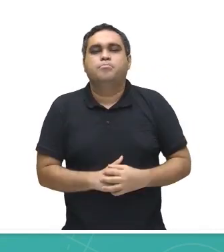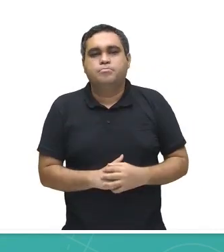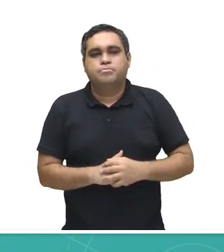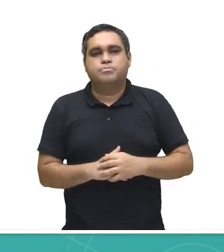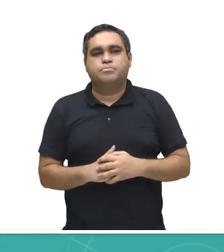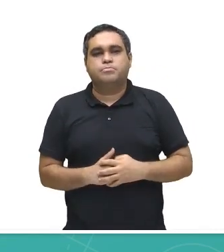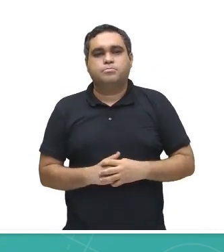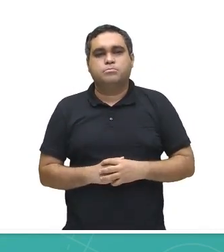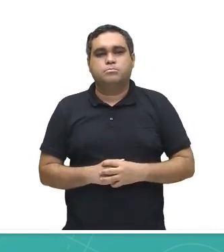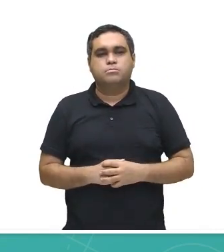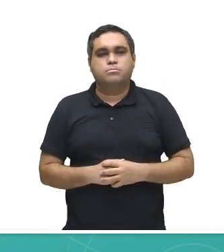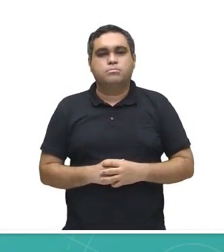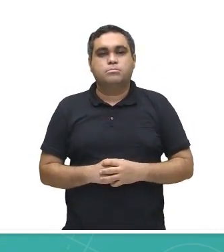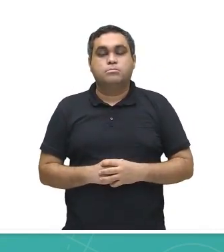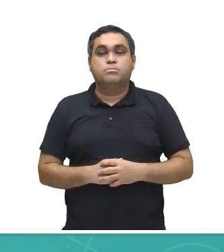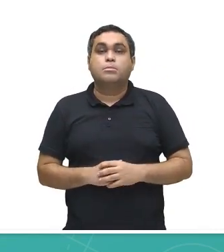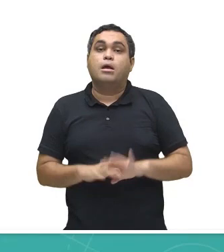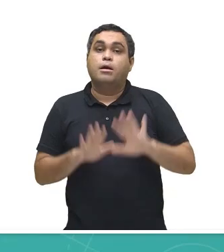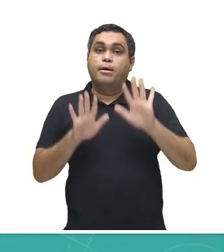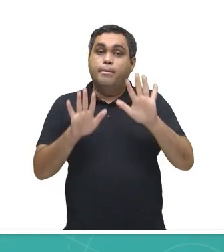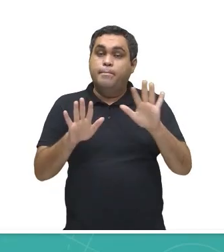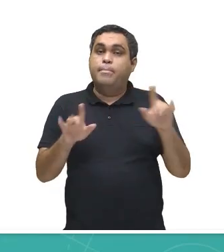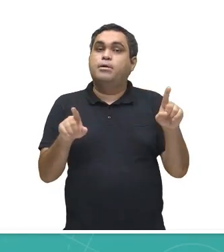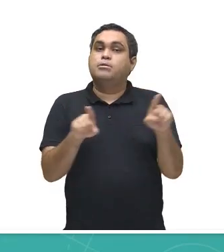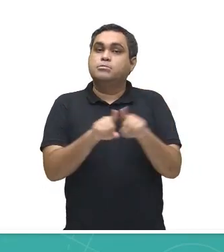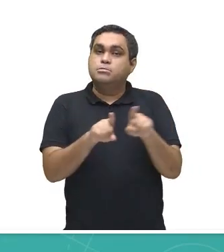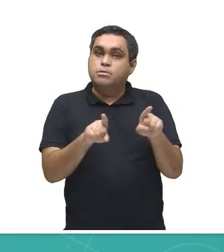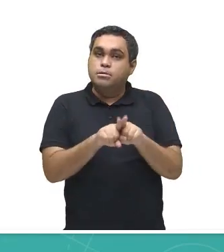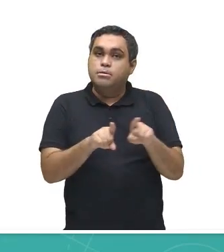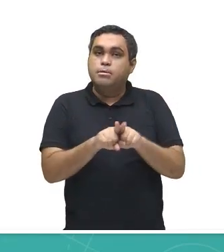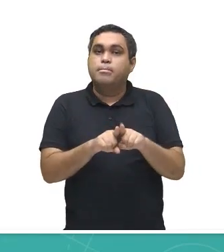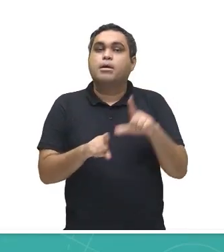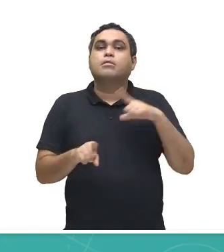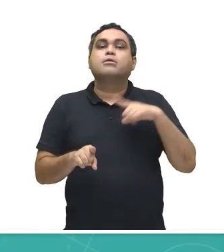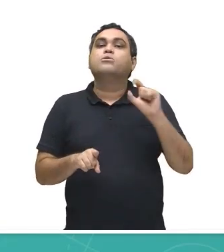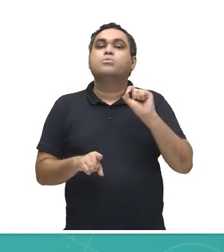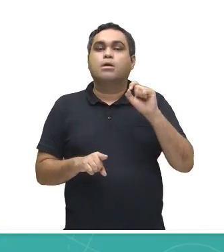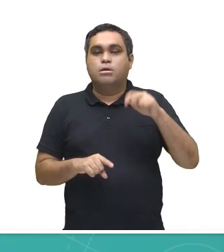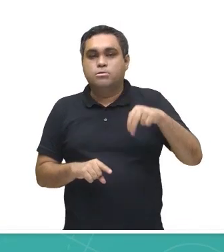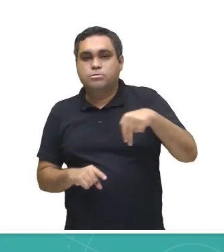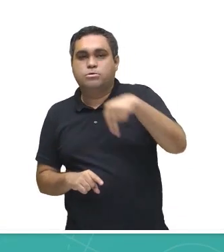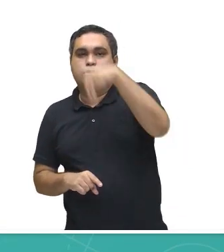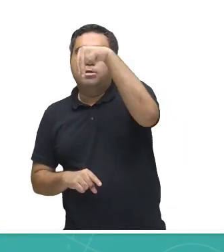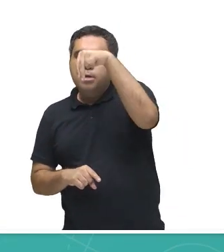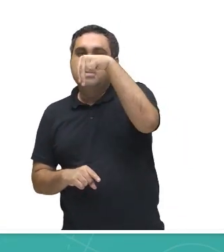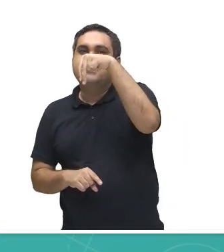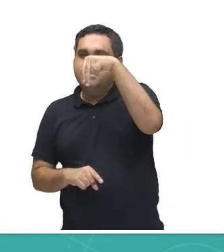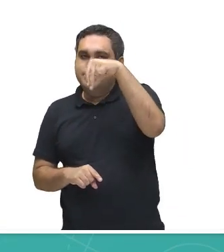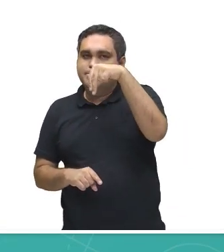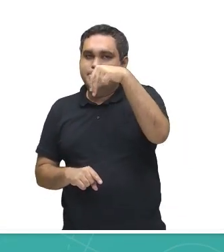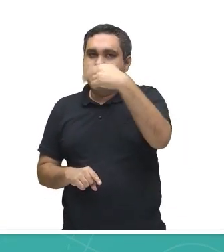da Amazônia. Mas além da Amazônia, também nós temos o Nordeste, né? Então, quais são as